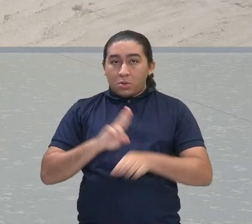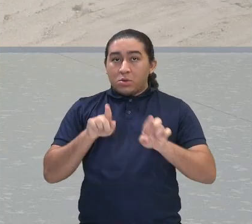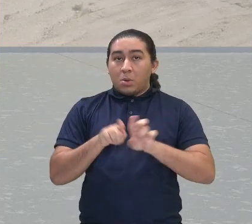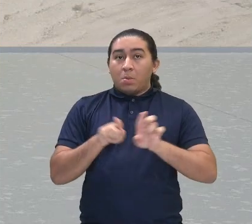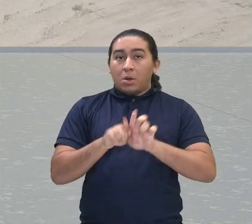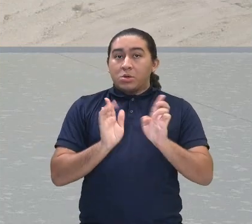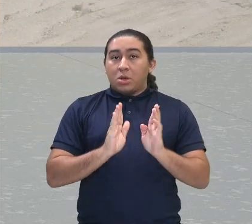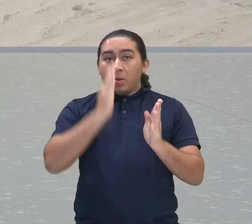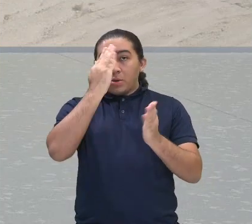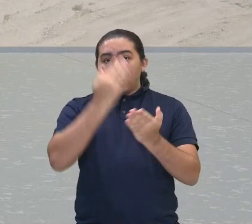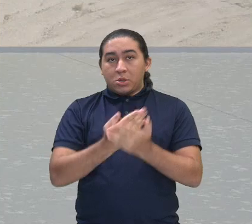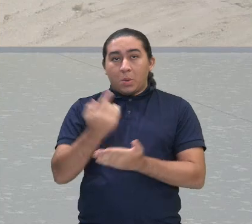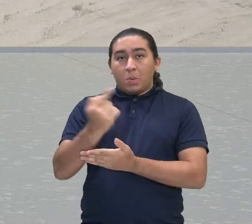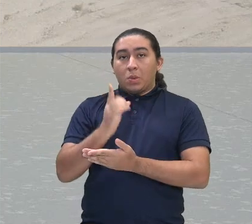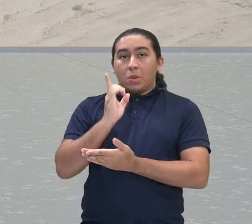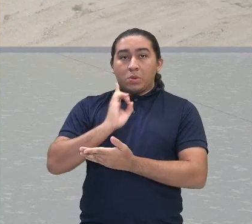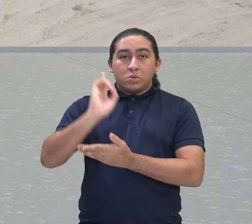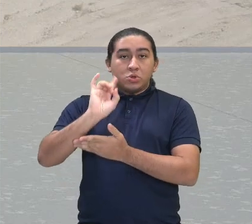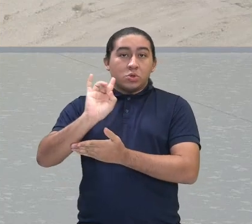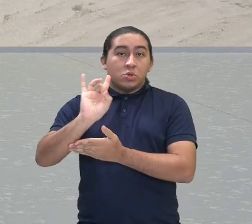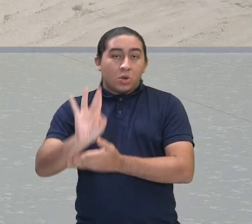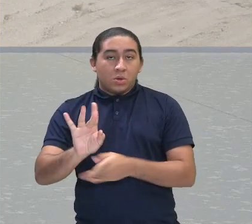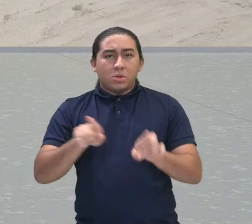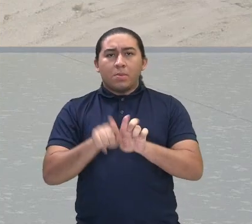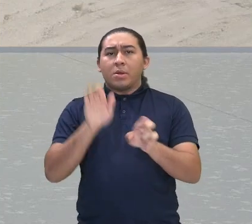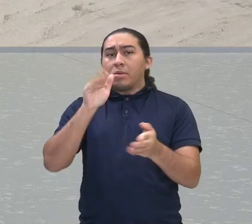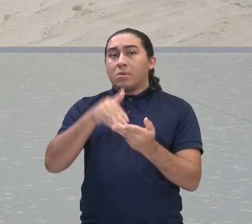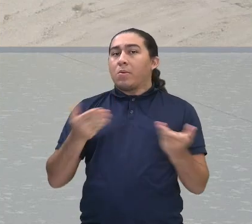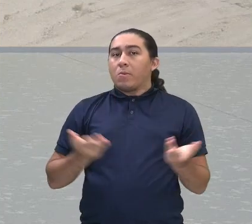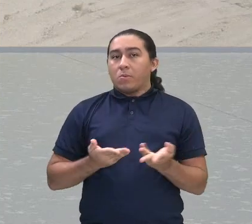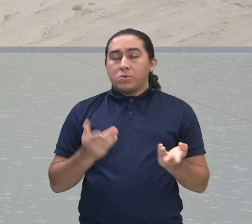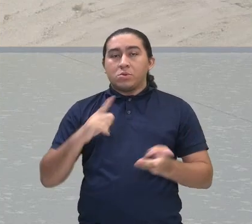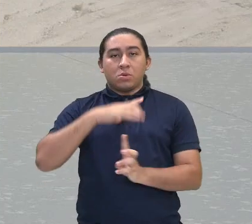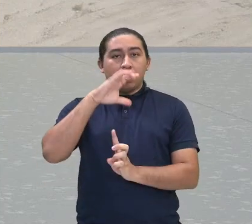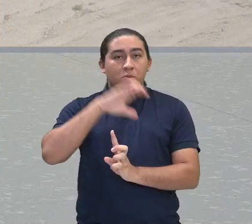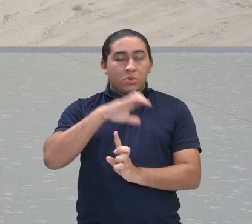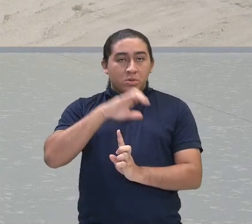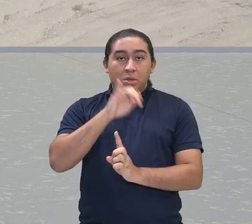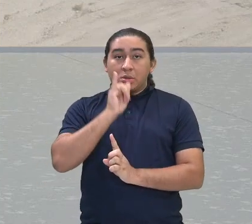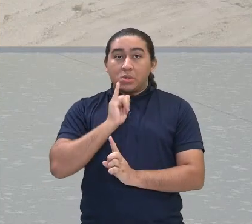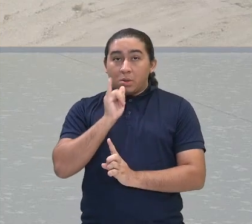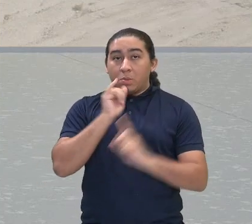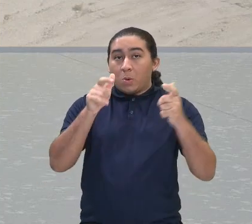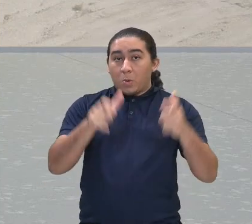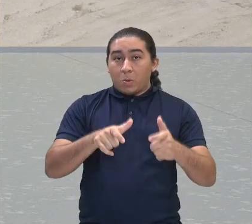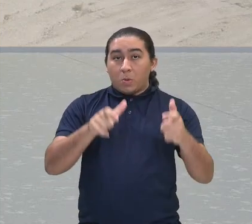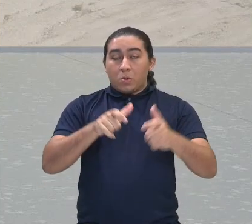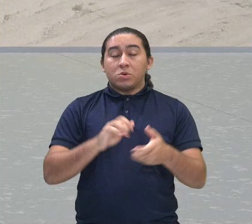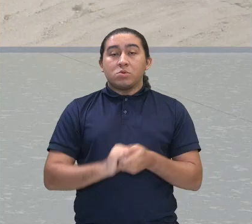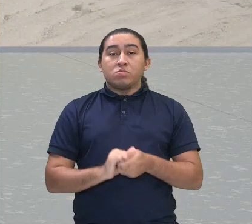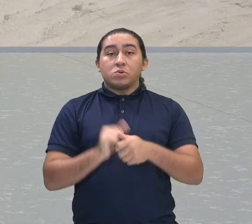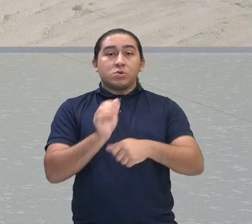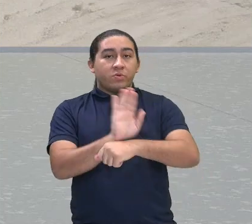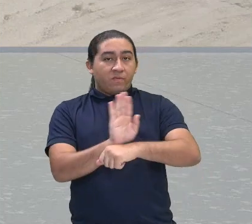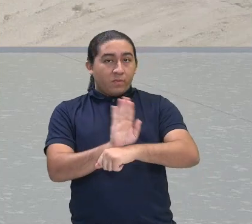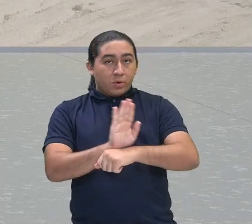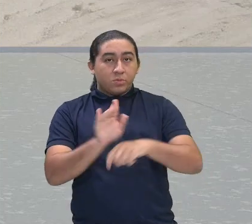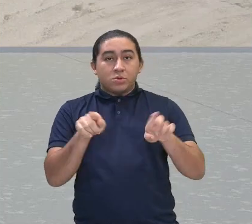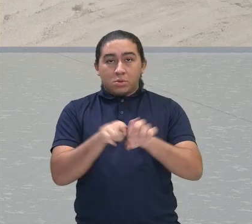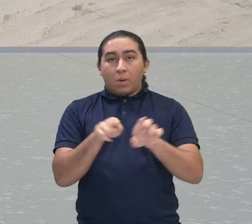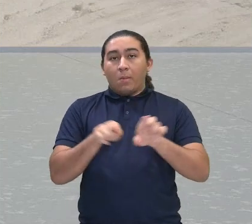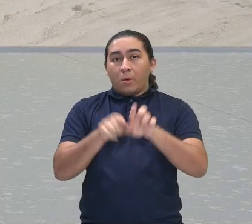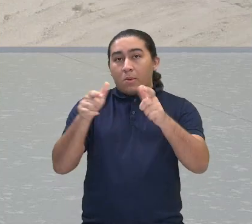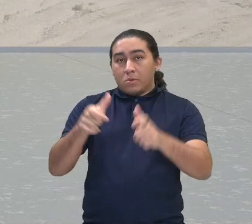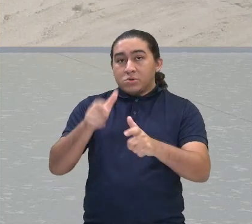politeísmo, mas que até os dias de hoje também tem suas influências, como, por exemplo, nas obras cinematográficas, ou mesmo também